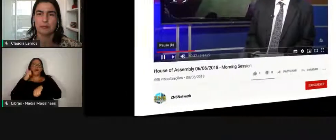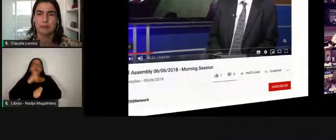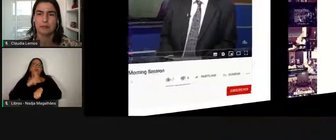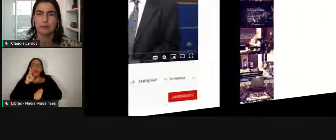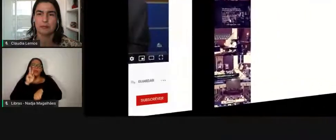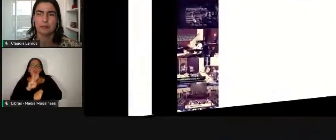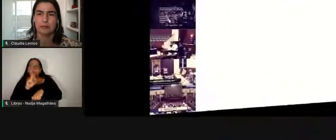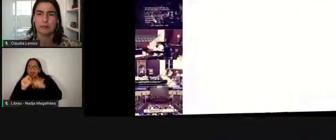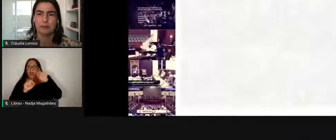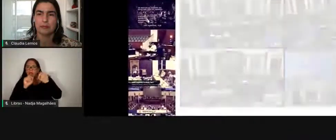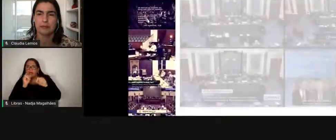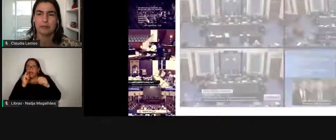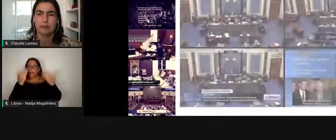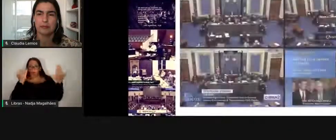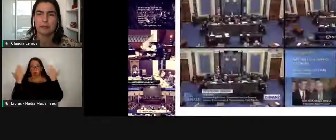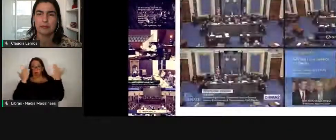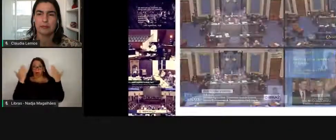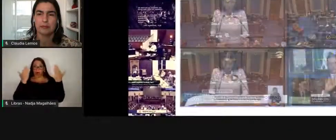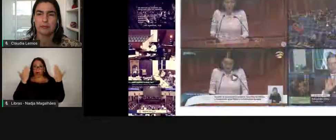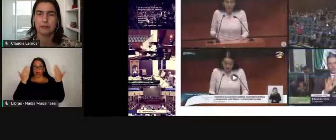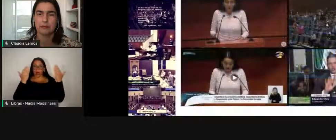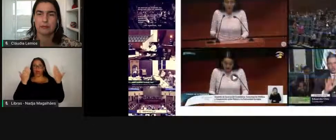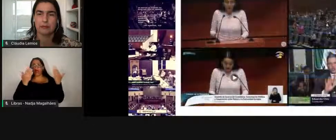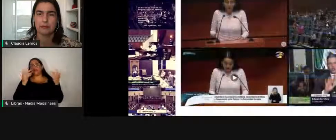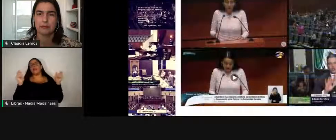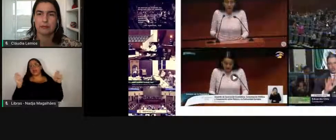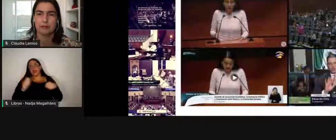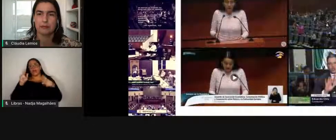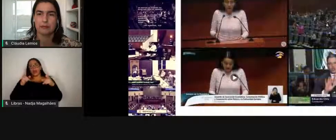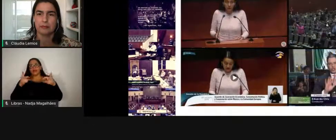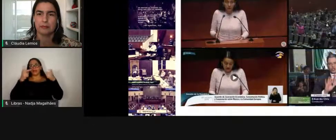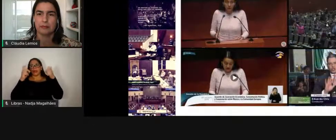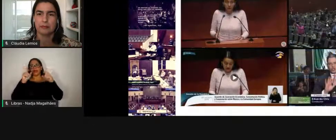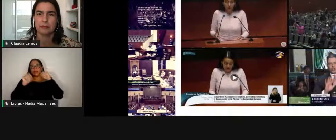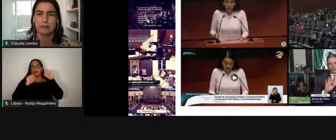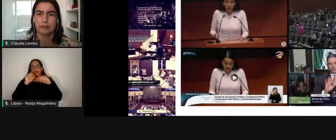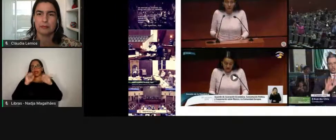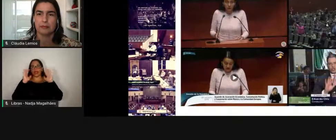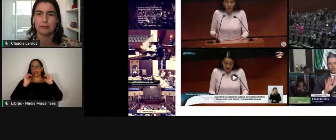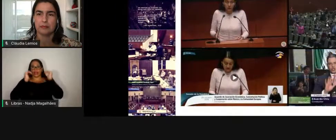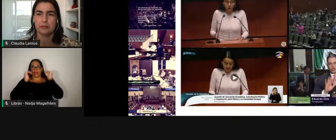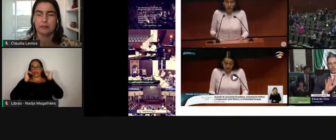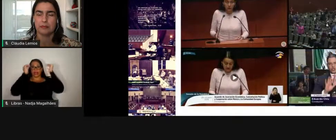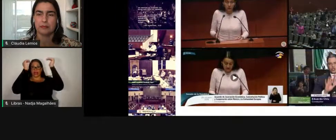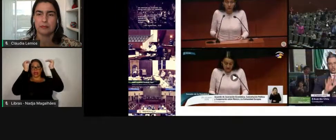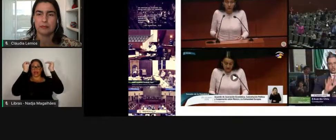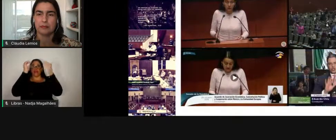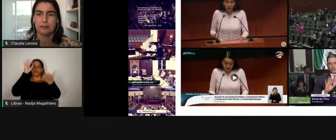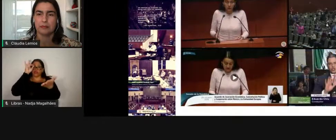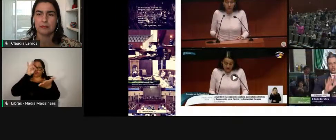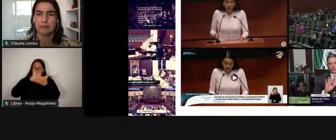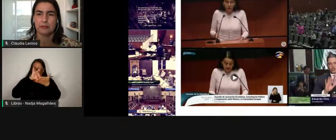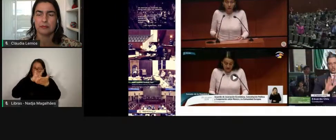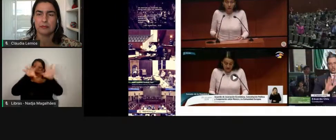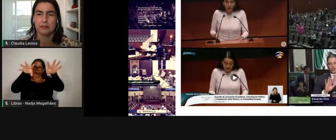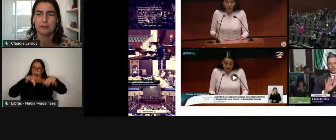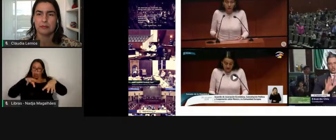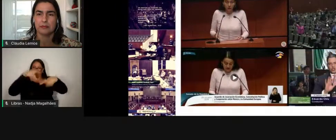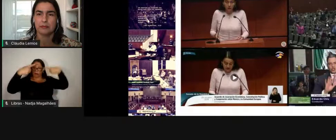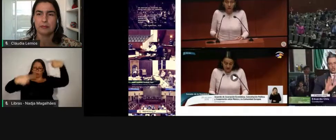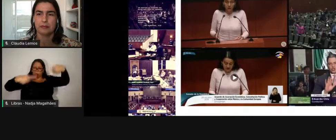do México a diferença também, que também é visível, ó. Em cima é a transmissão oficial da Câmara e do